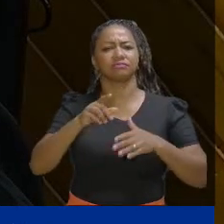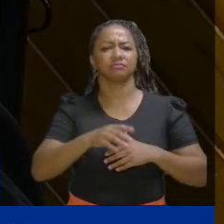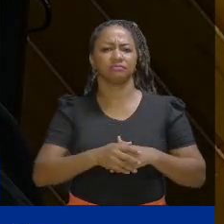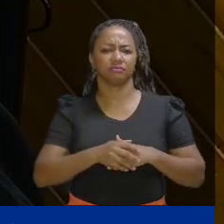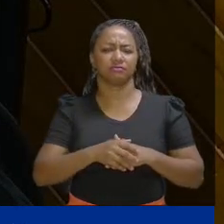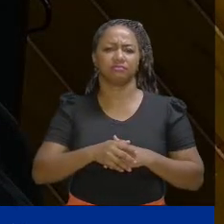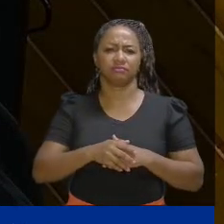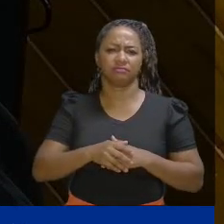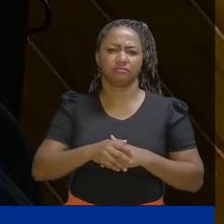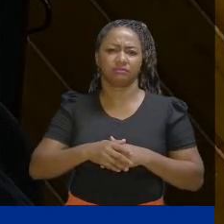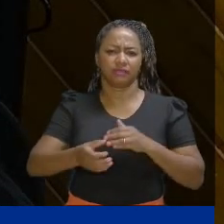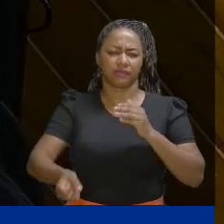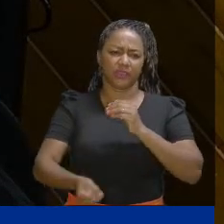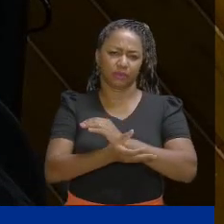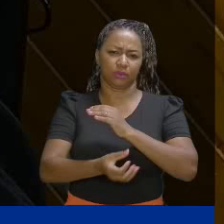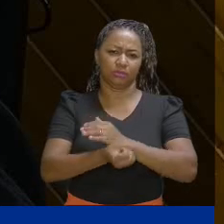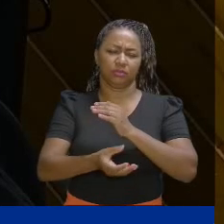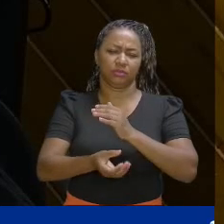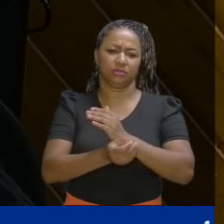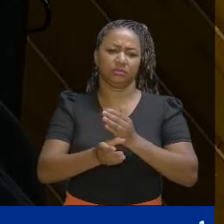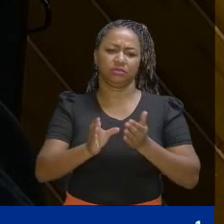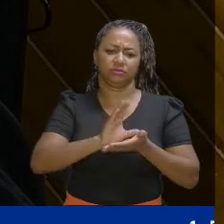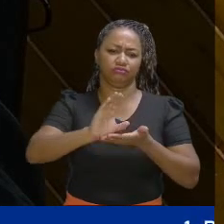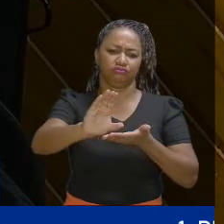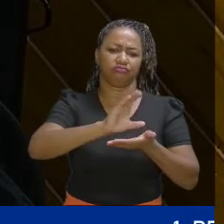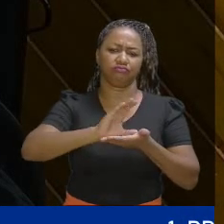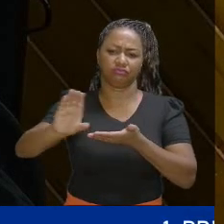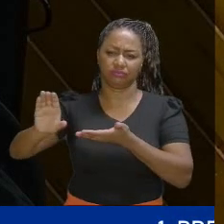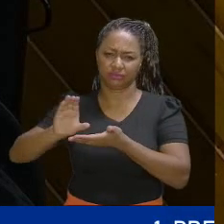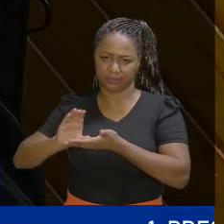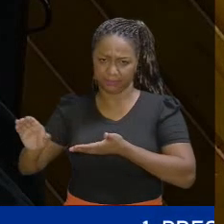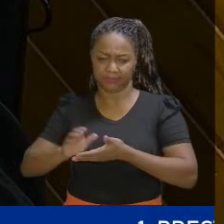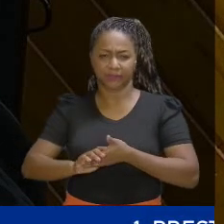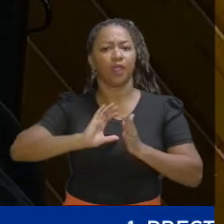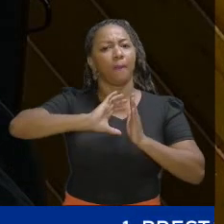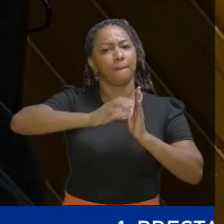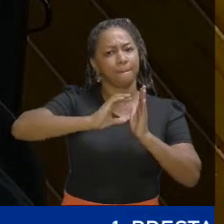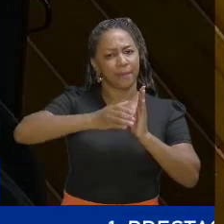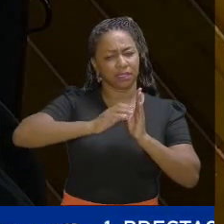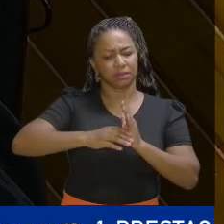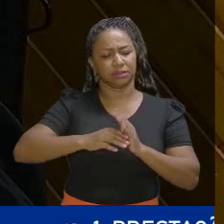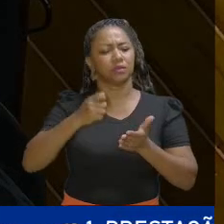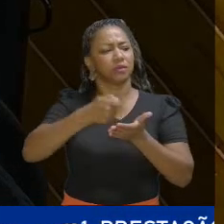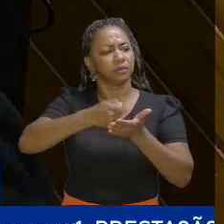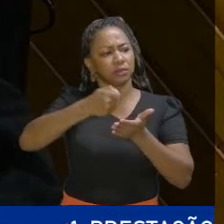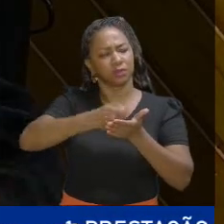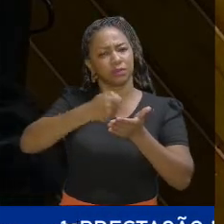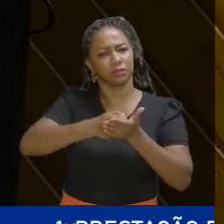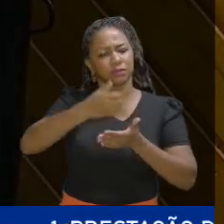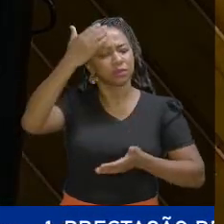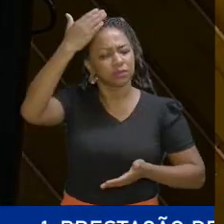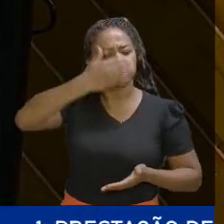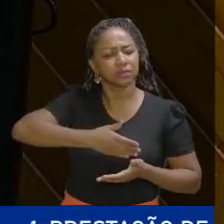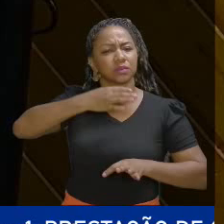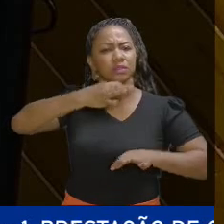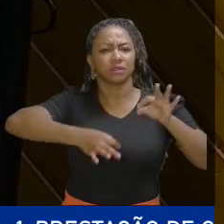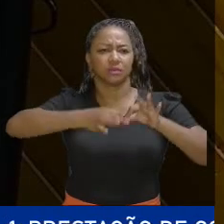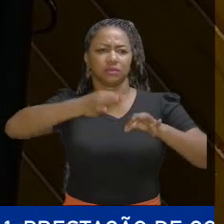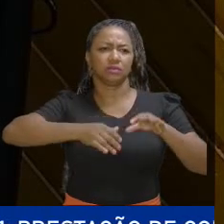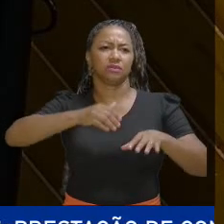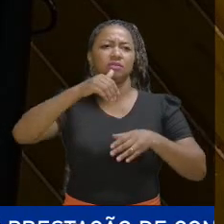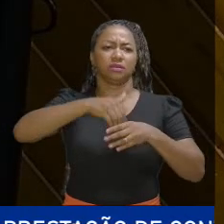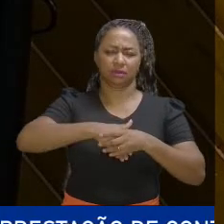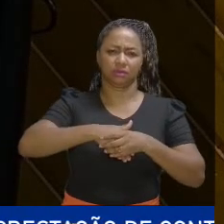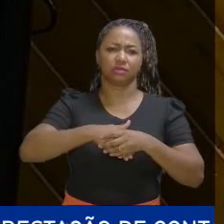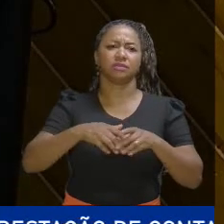corrupção e desvios financeiros. Partidos políticos têm a obrigação legal de prestar contas à Justiça